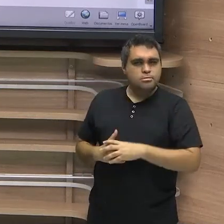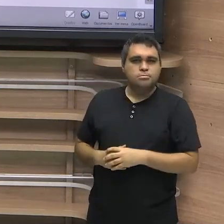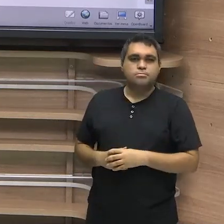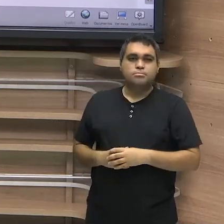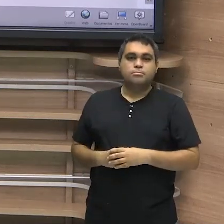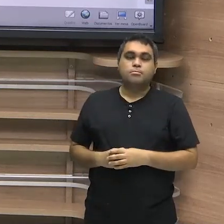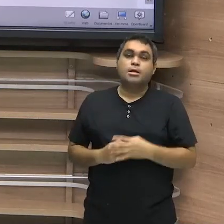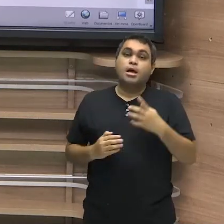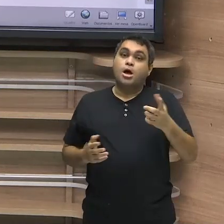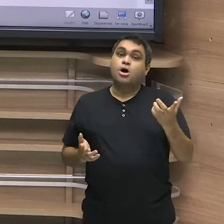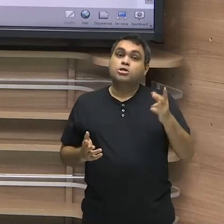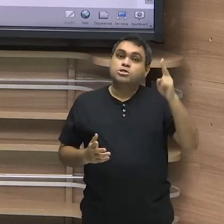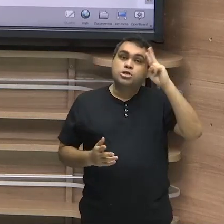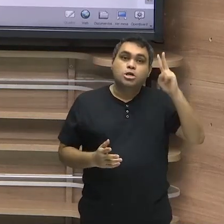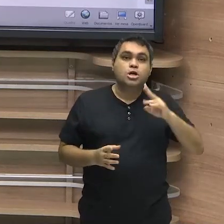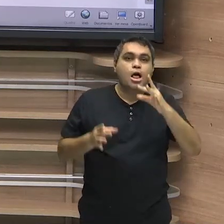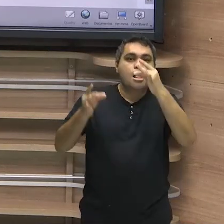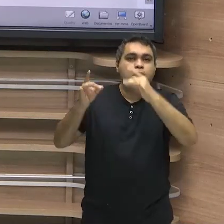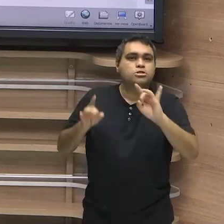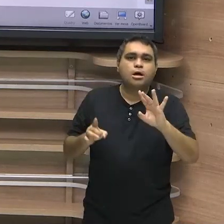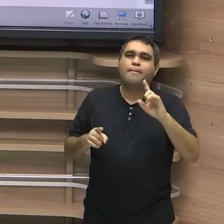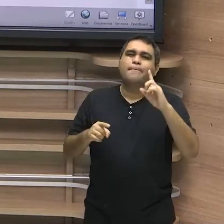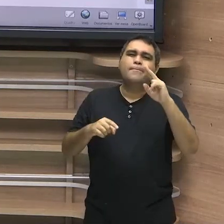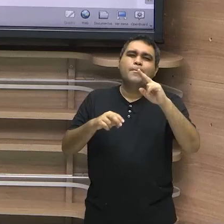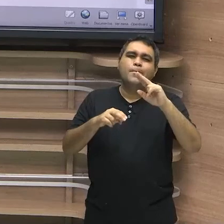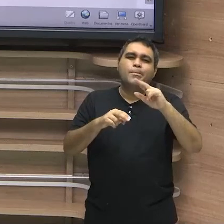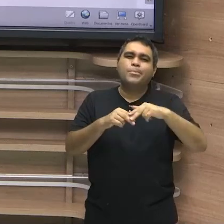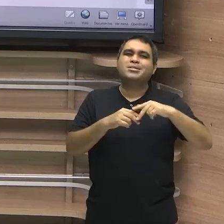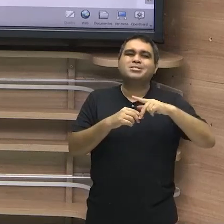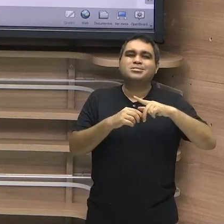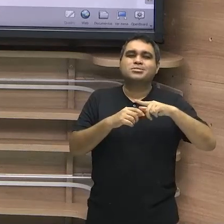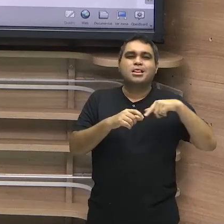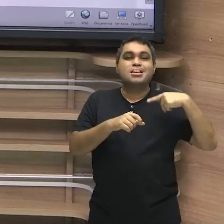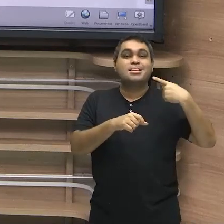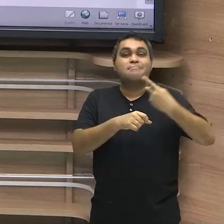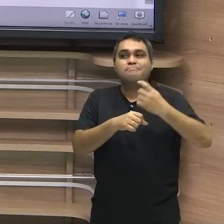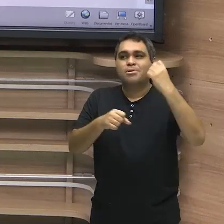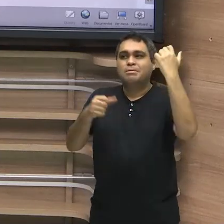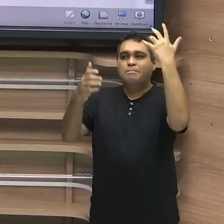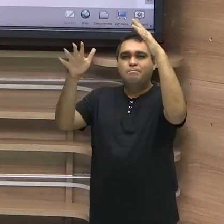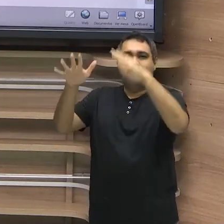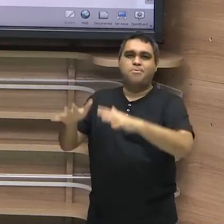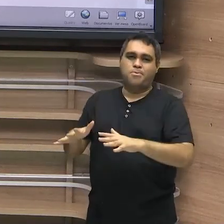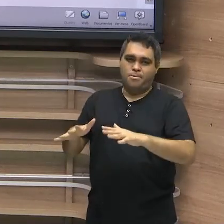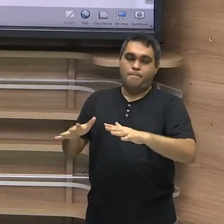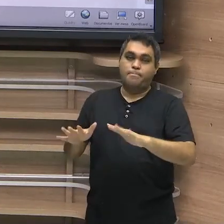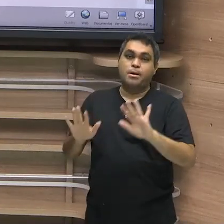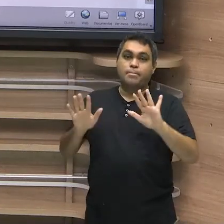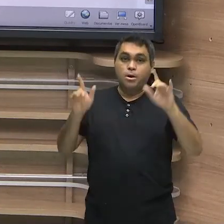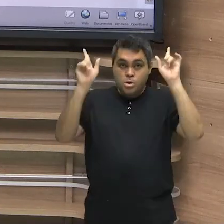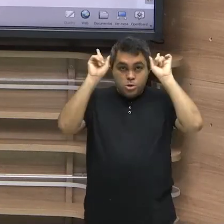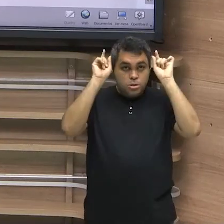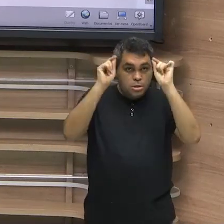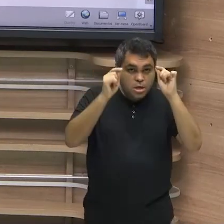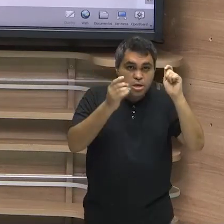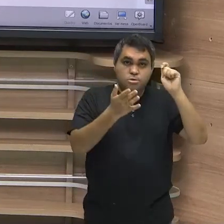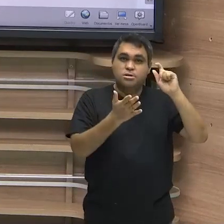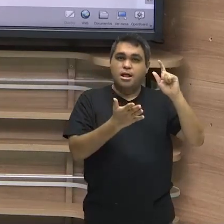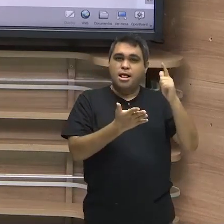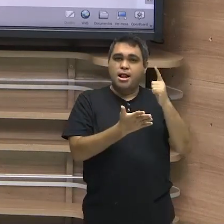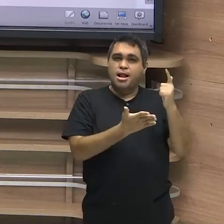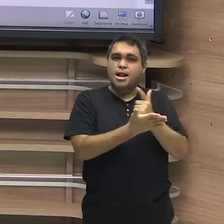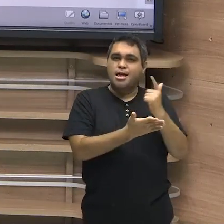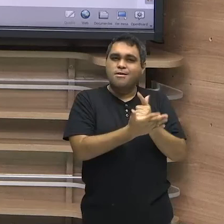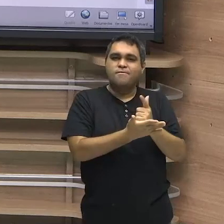só tem as descrições, né? Mas era uma obra tão linda que os gregos colocaram essa obra como uma das